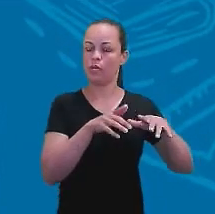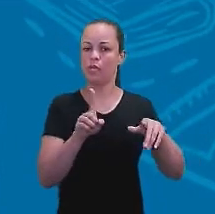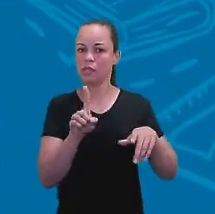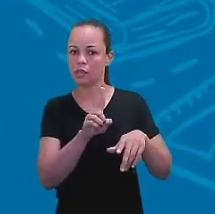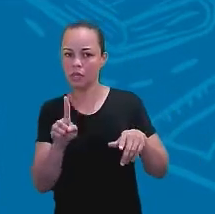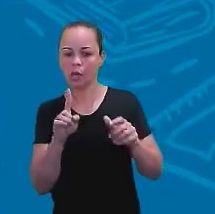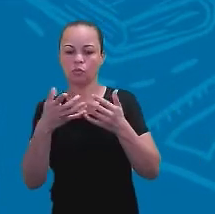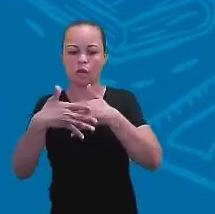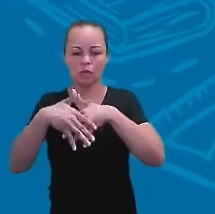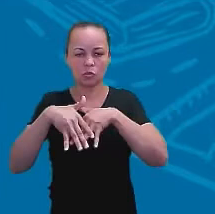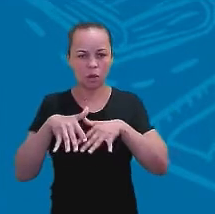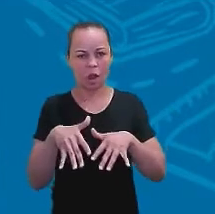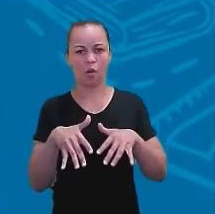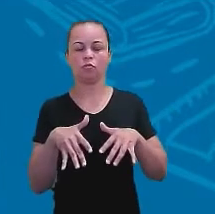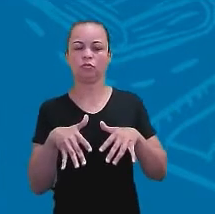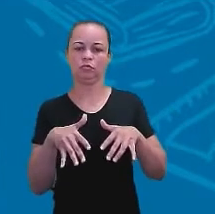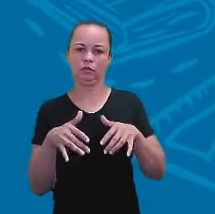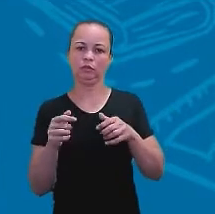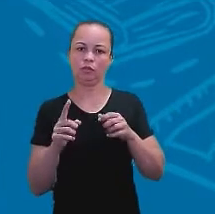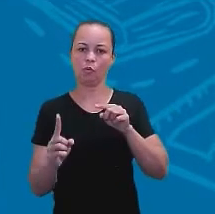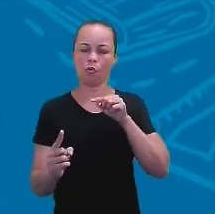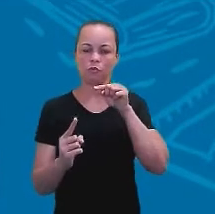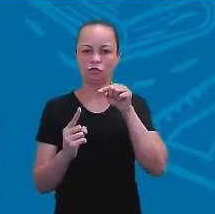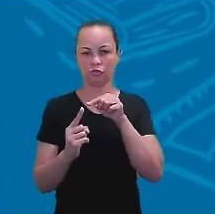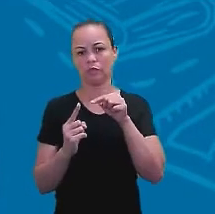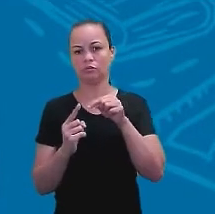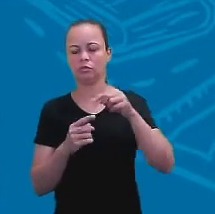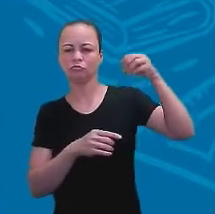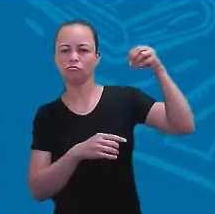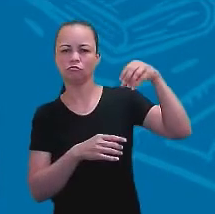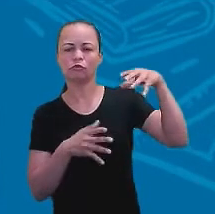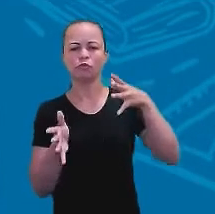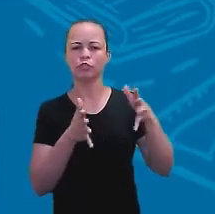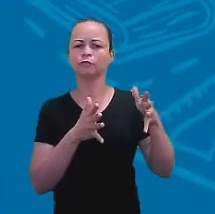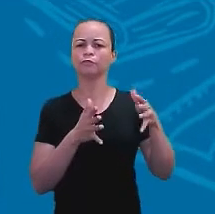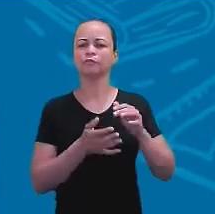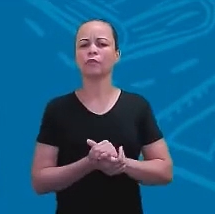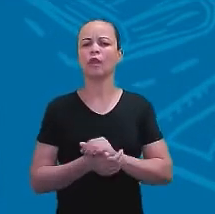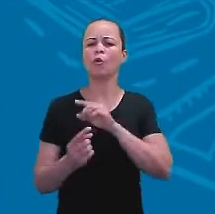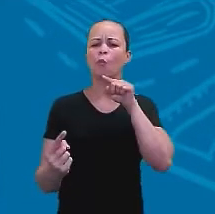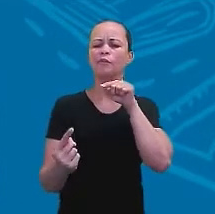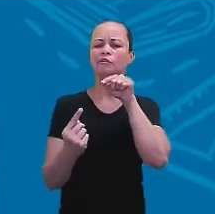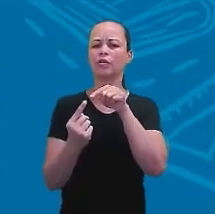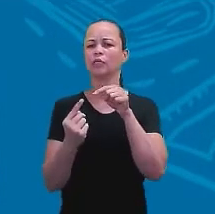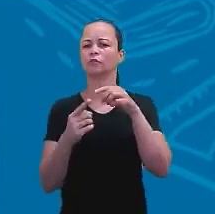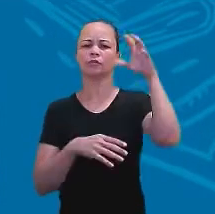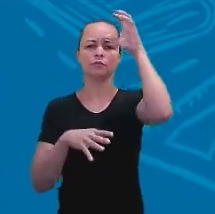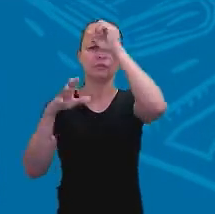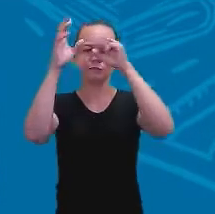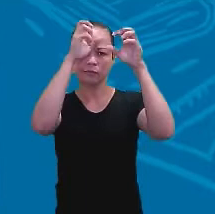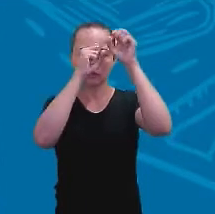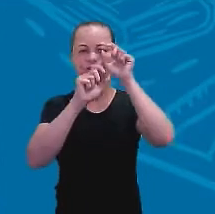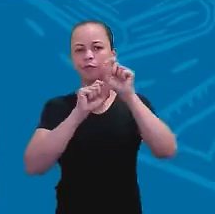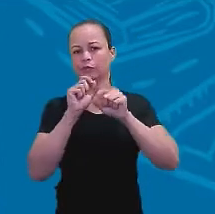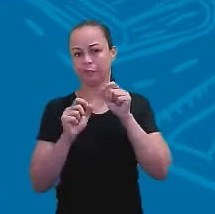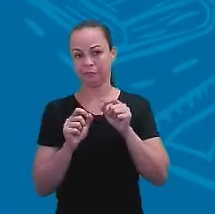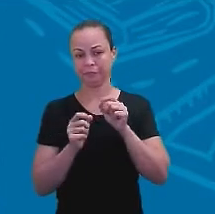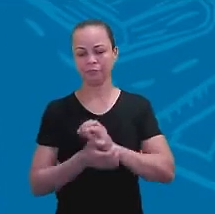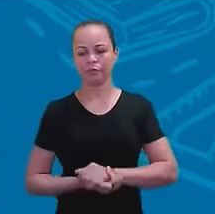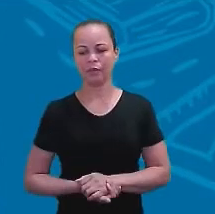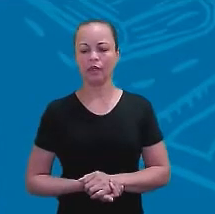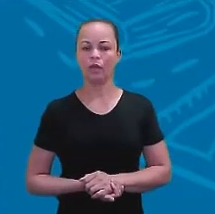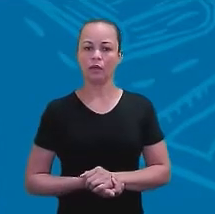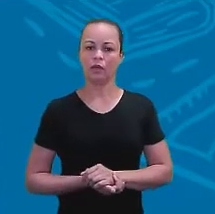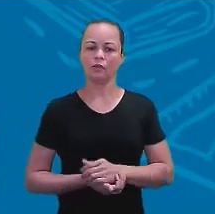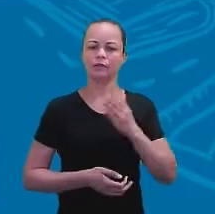objeto de conhecimento da nossa aula. E quais serão os objetivos de aprendizagem, certo? Nós iremos